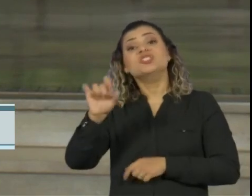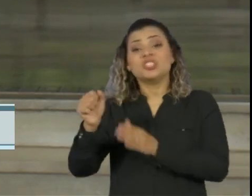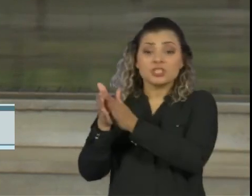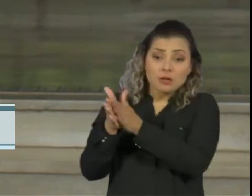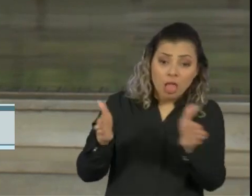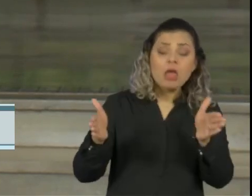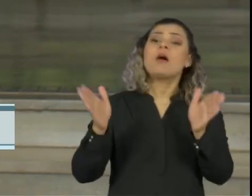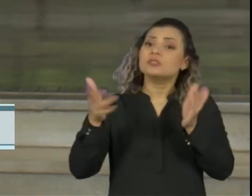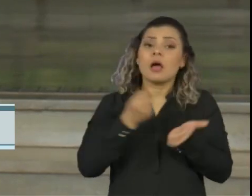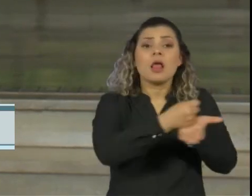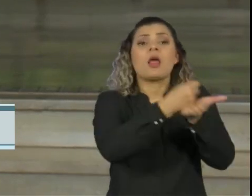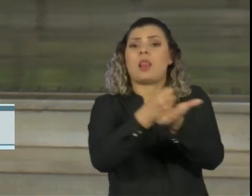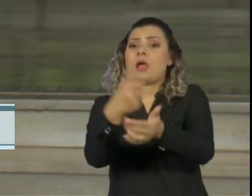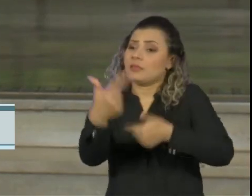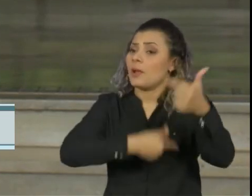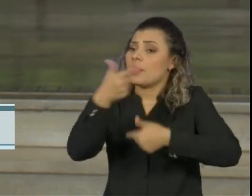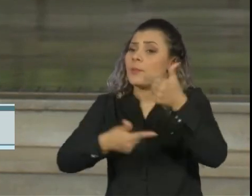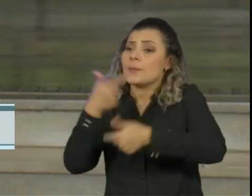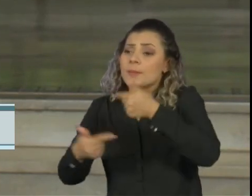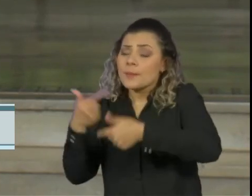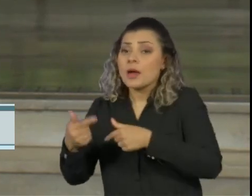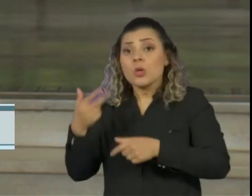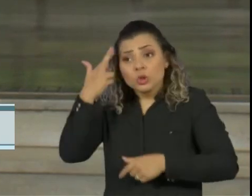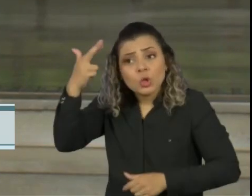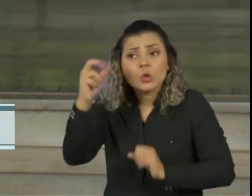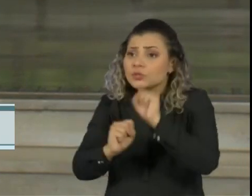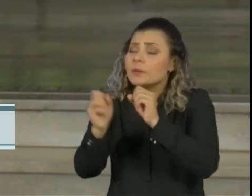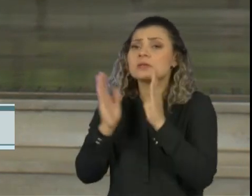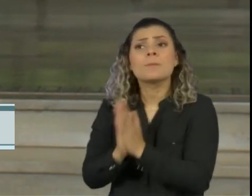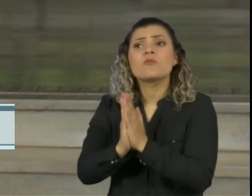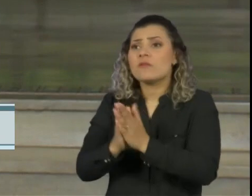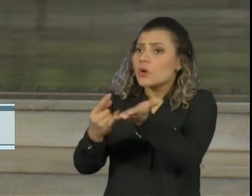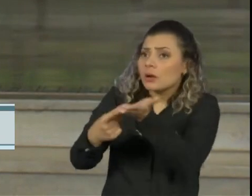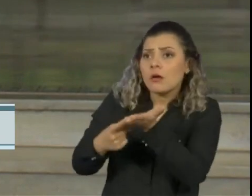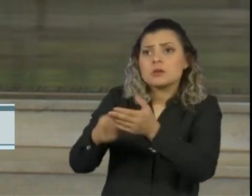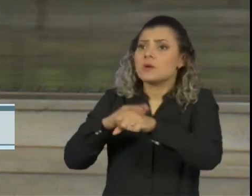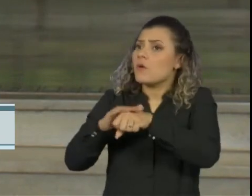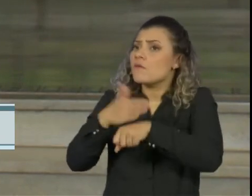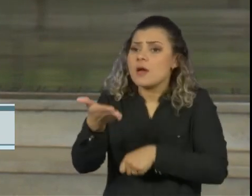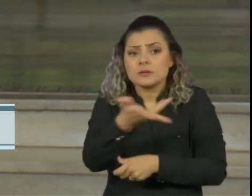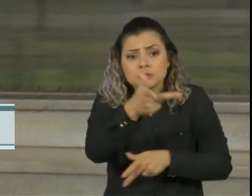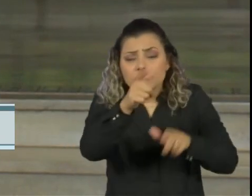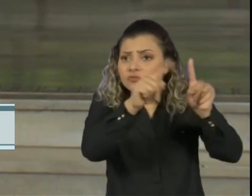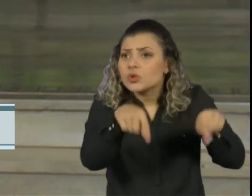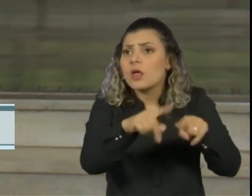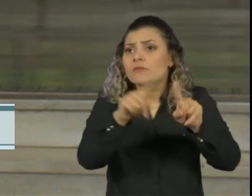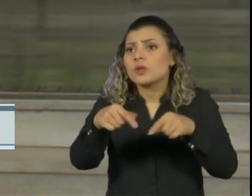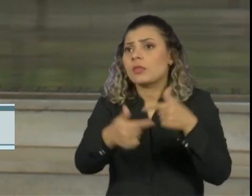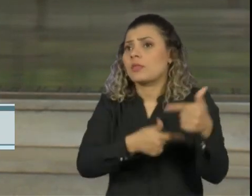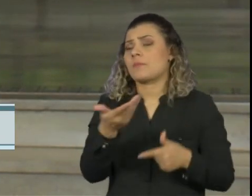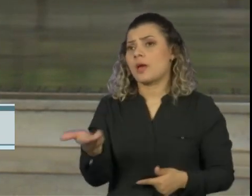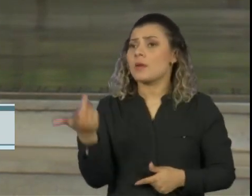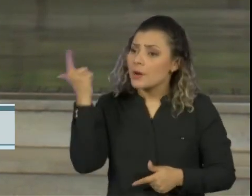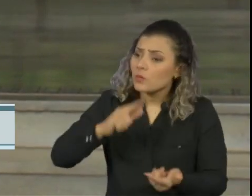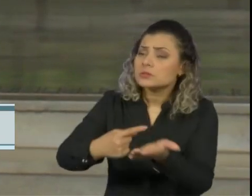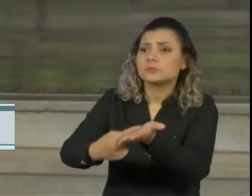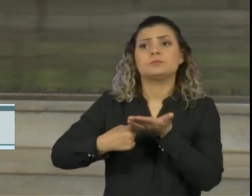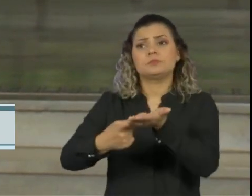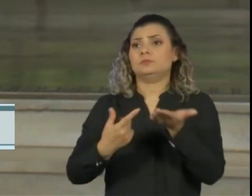que os empresários negociem, dialoguem com essas pessoas para encontrar um